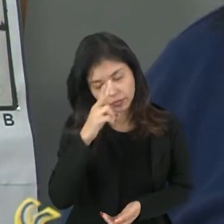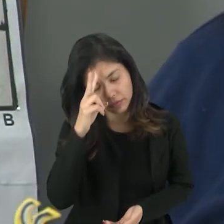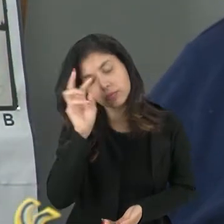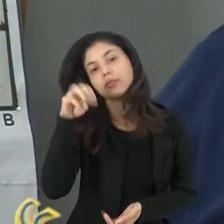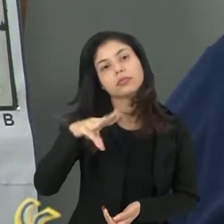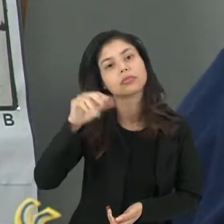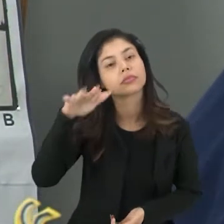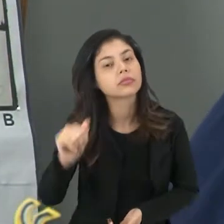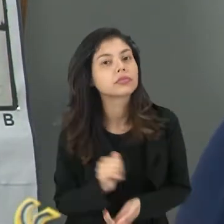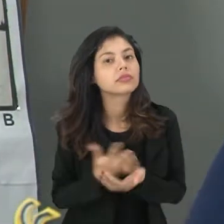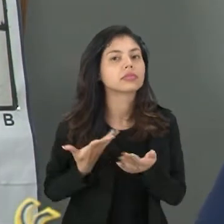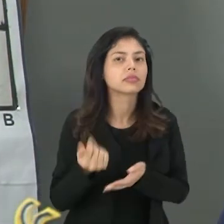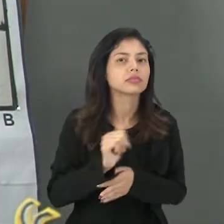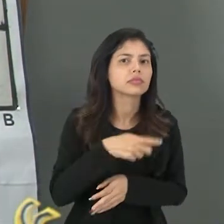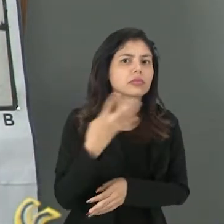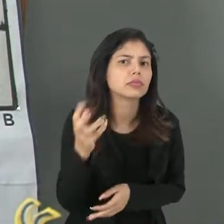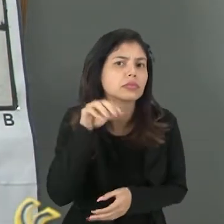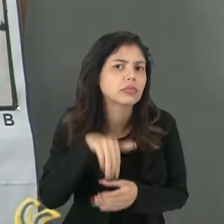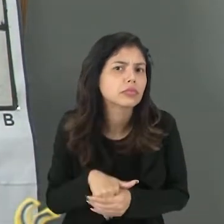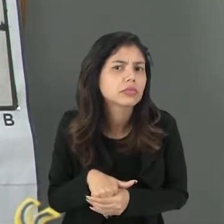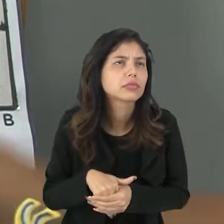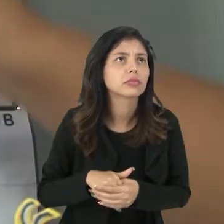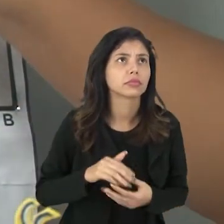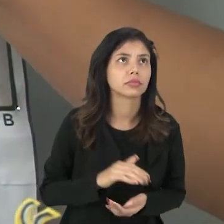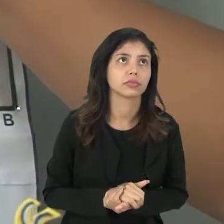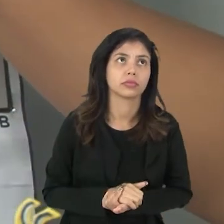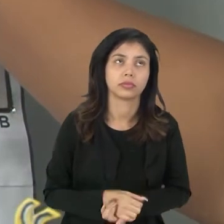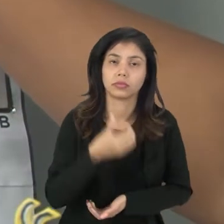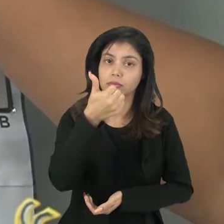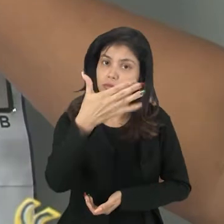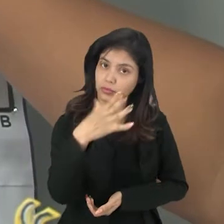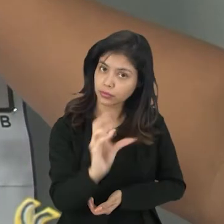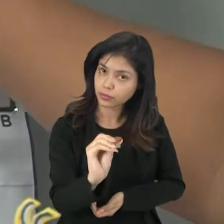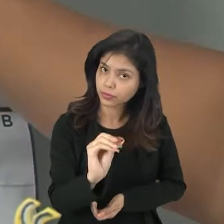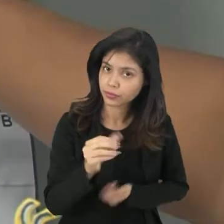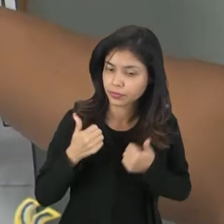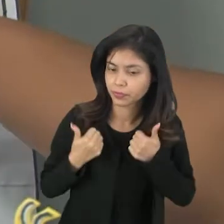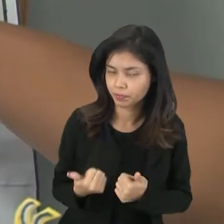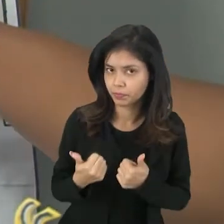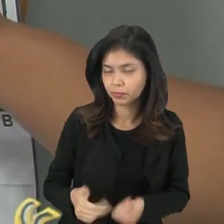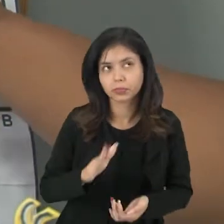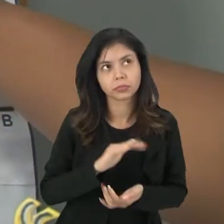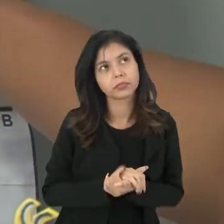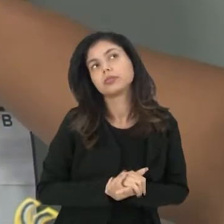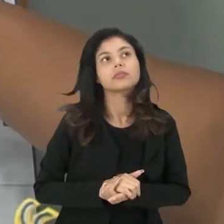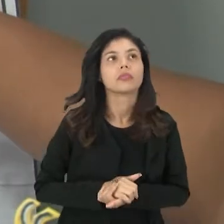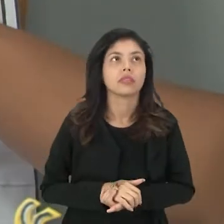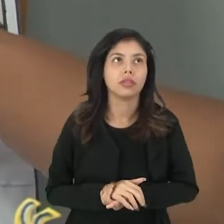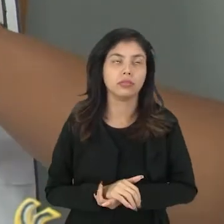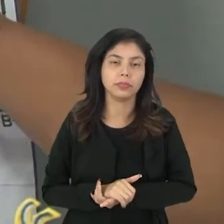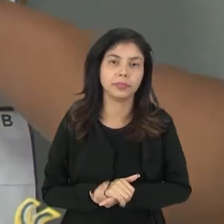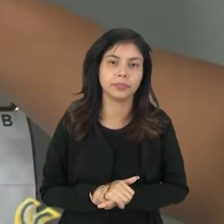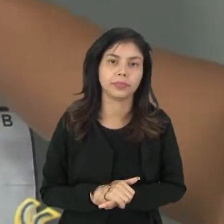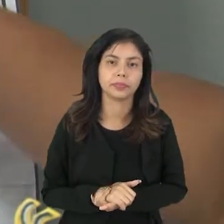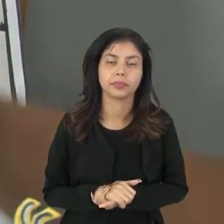Lembrando que a Mônica, ela recebeu quantos votos? 10 votos.